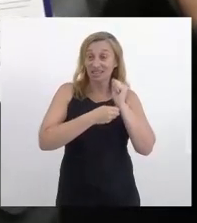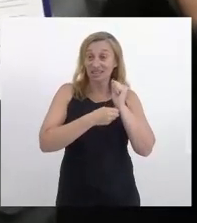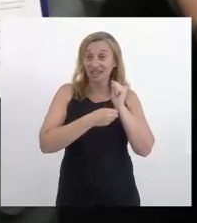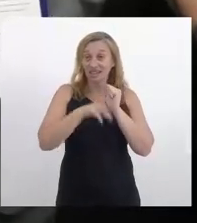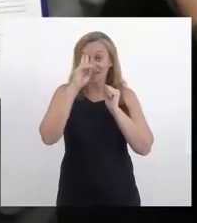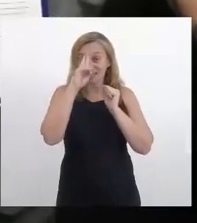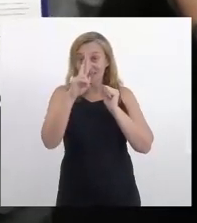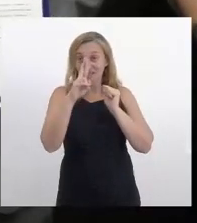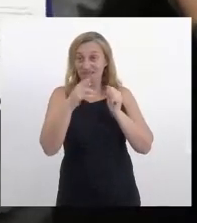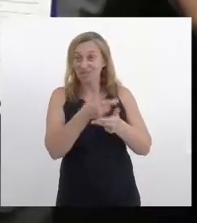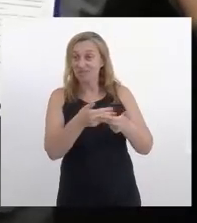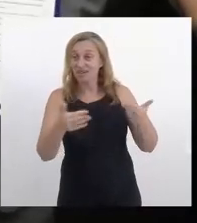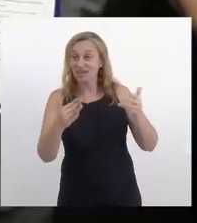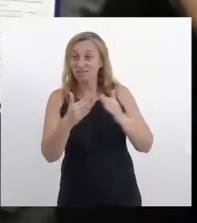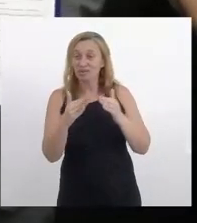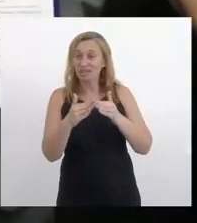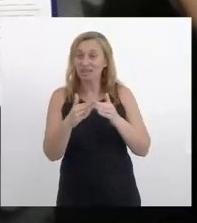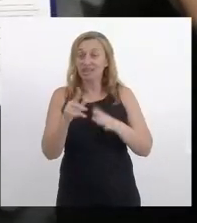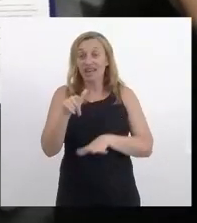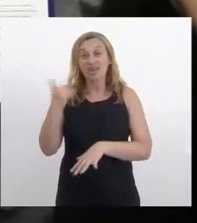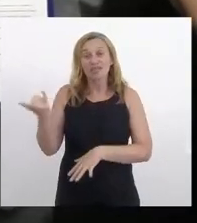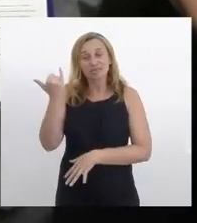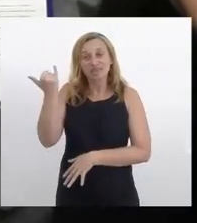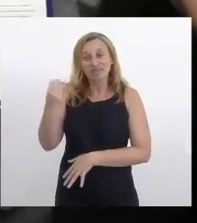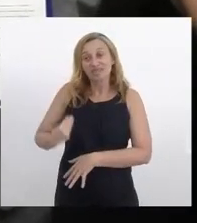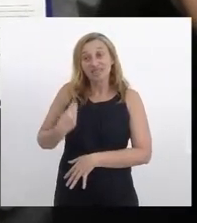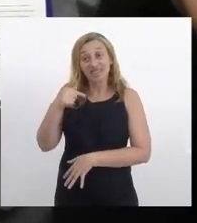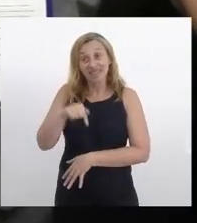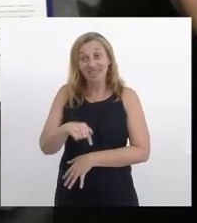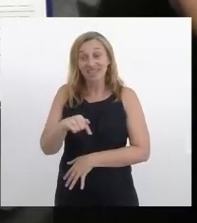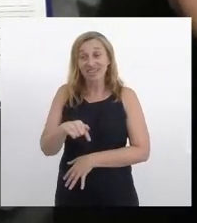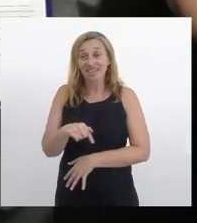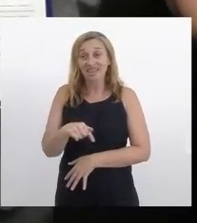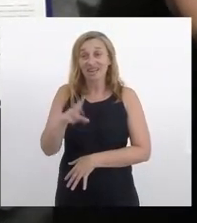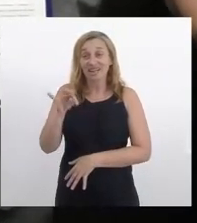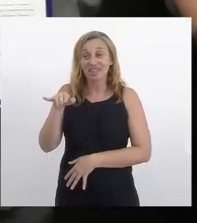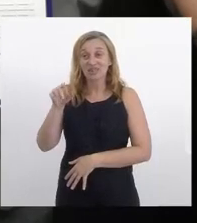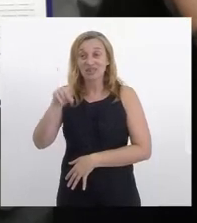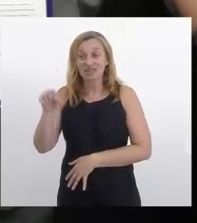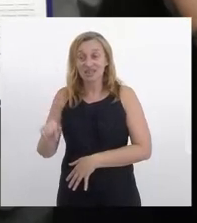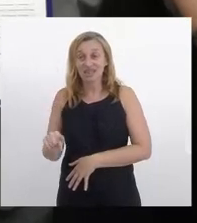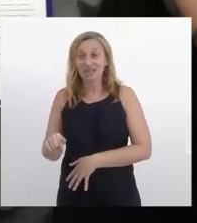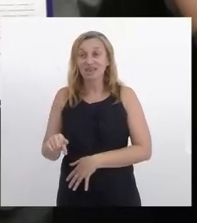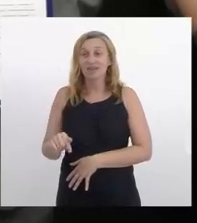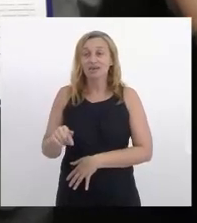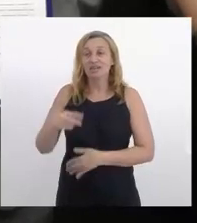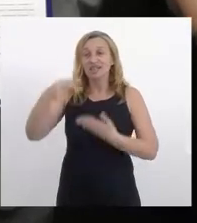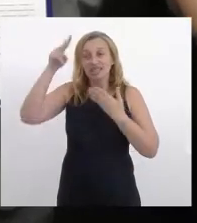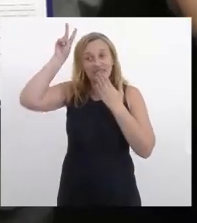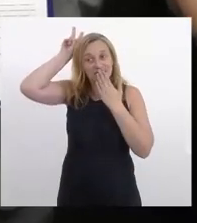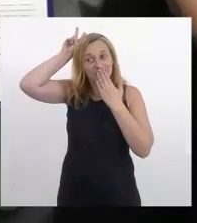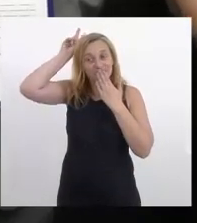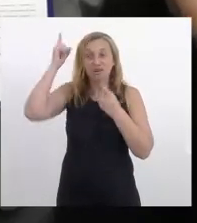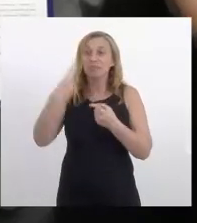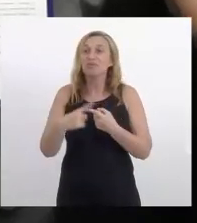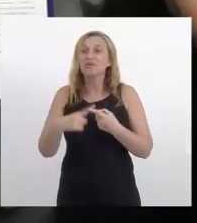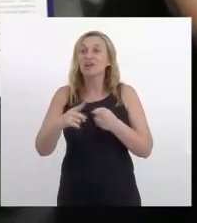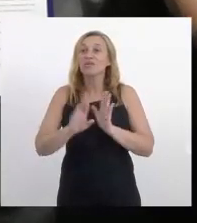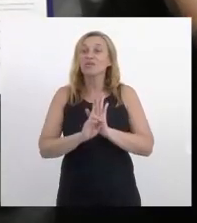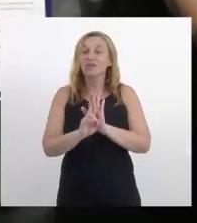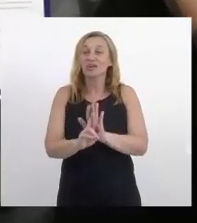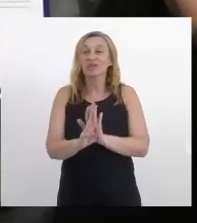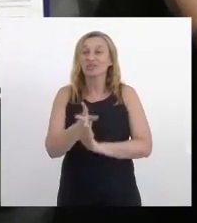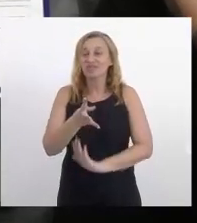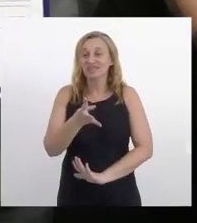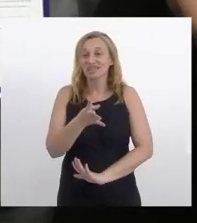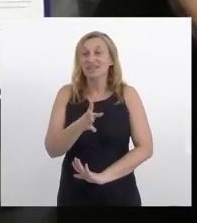moradas. E é muito importante estar aqui presente como catimbozeira e como indígena, porque é um reconhecimento não